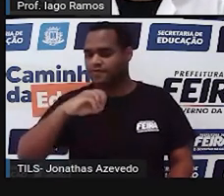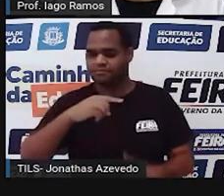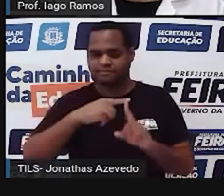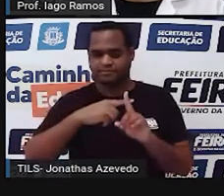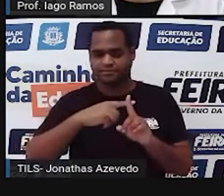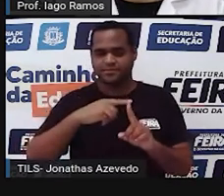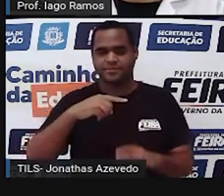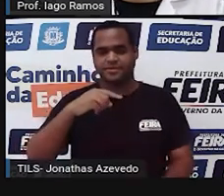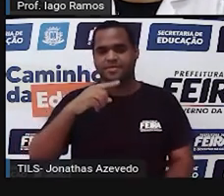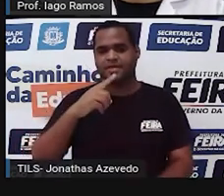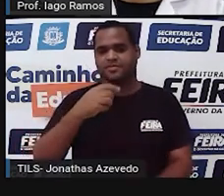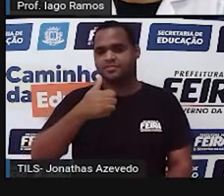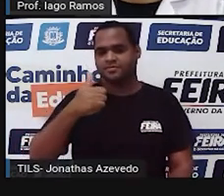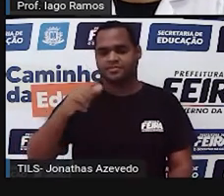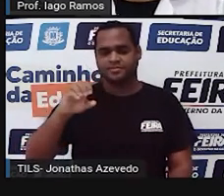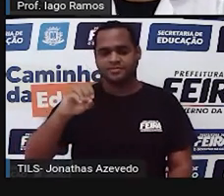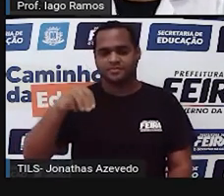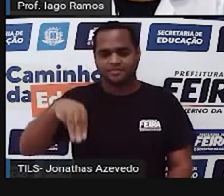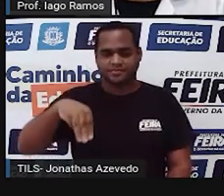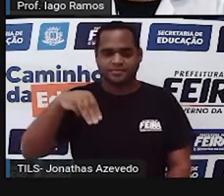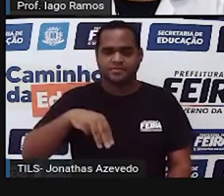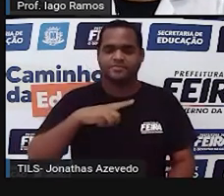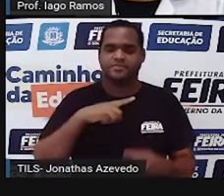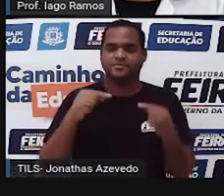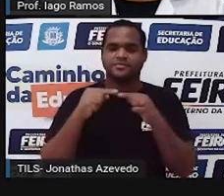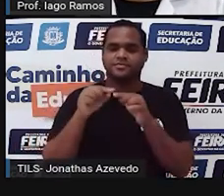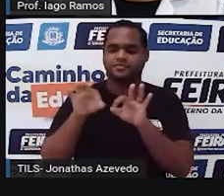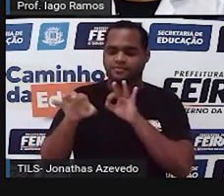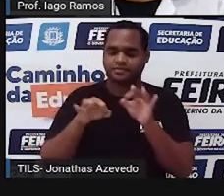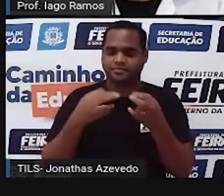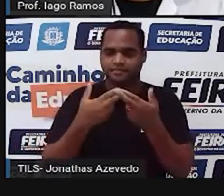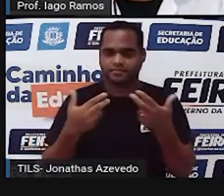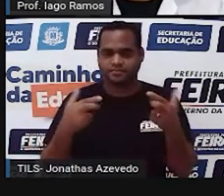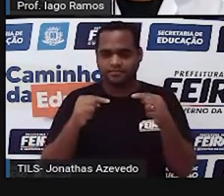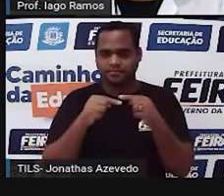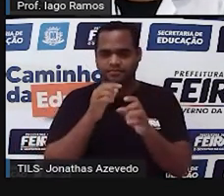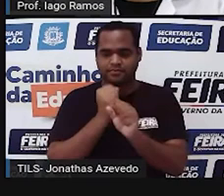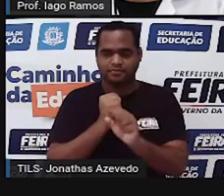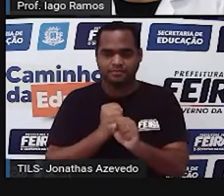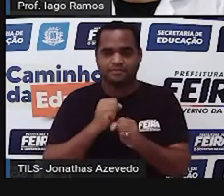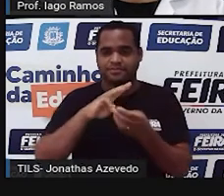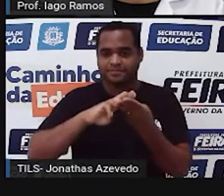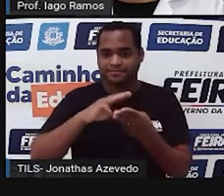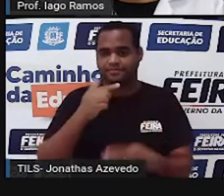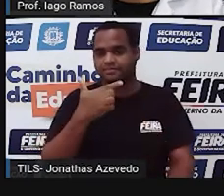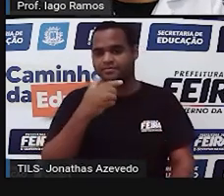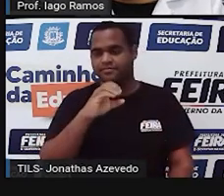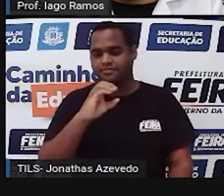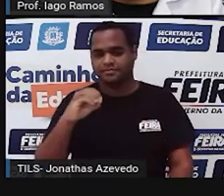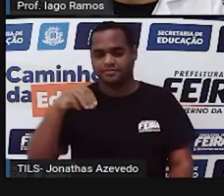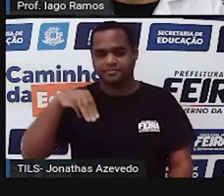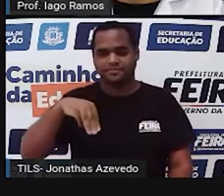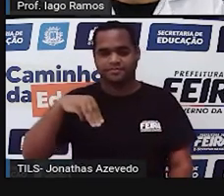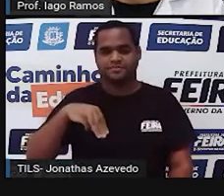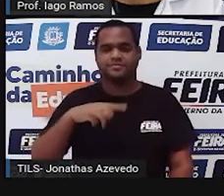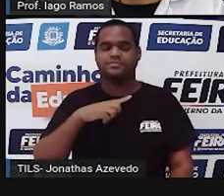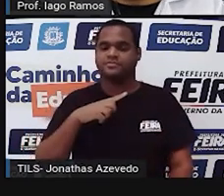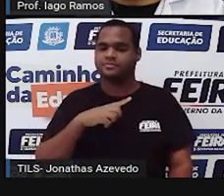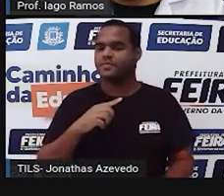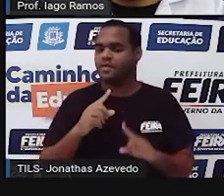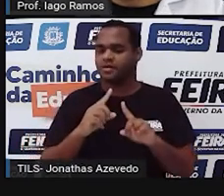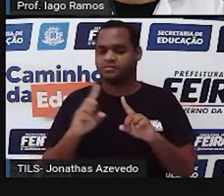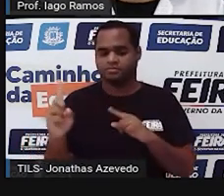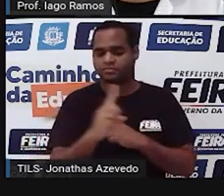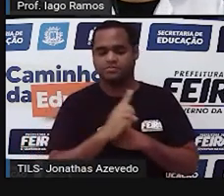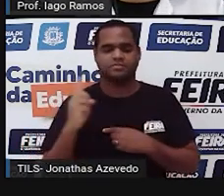metros mais 110 metros fazendo agora essa última pontinha demais vai dar 200 metros então em